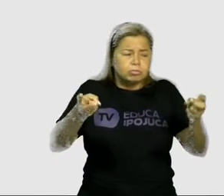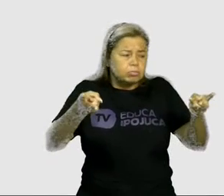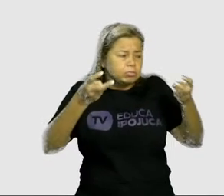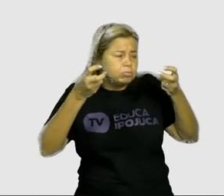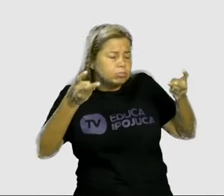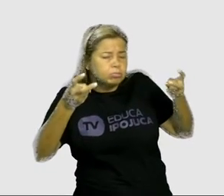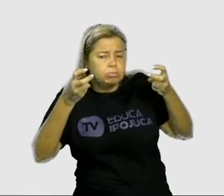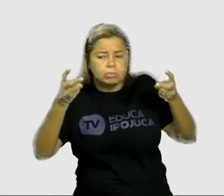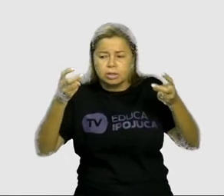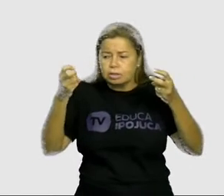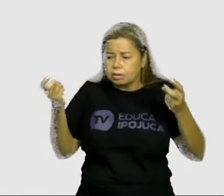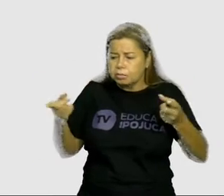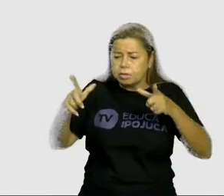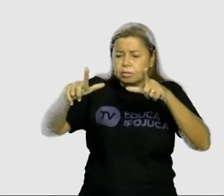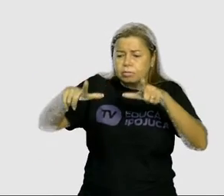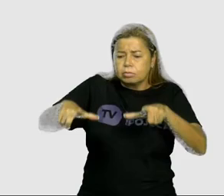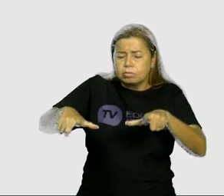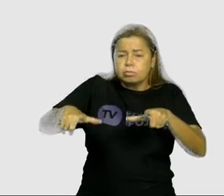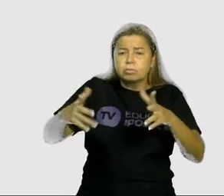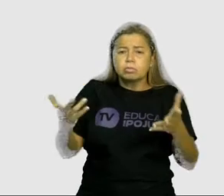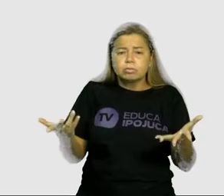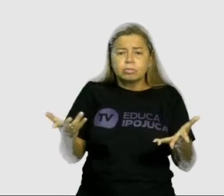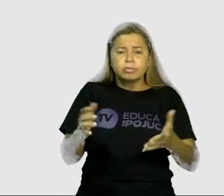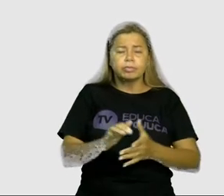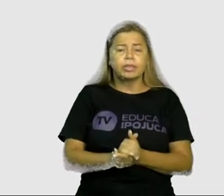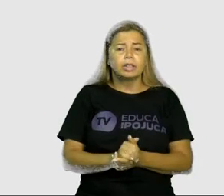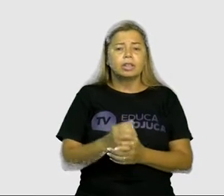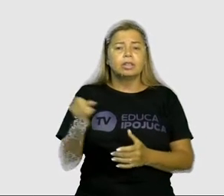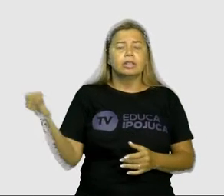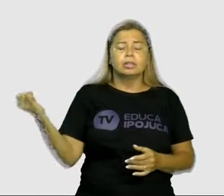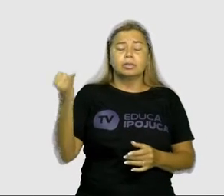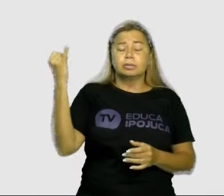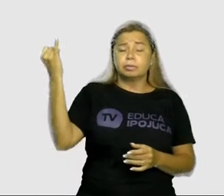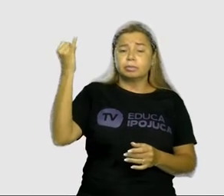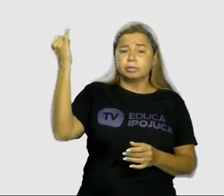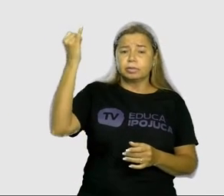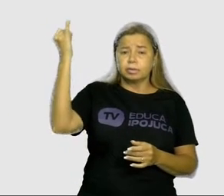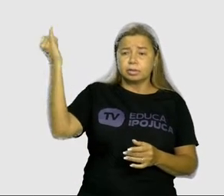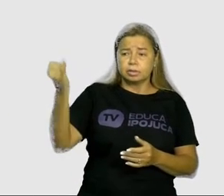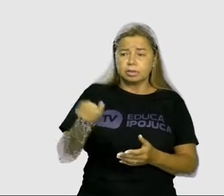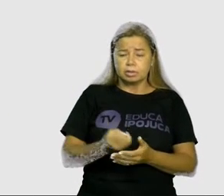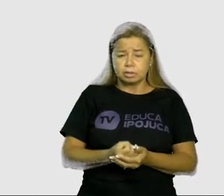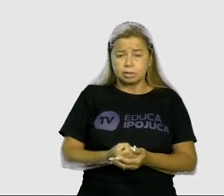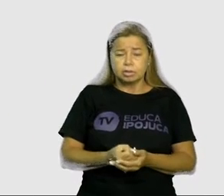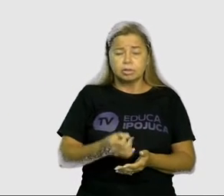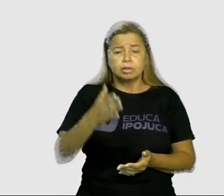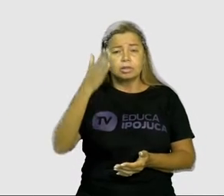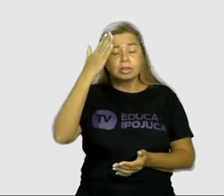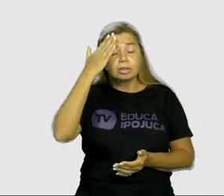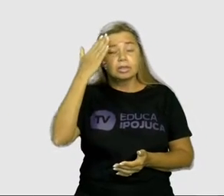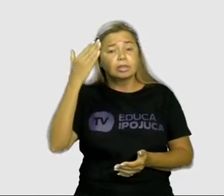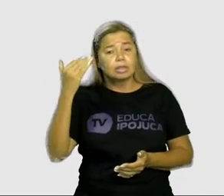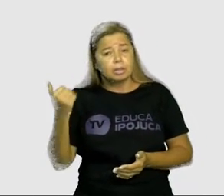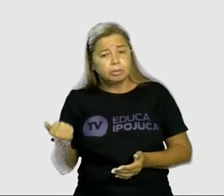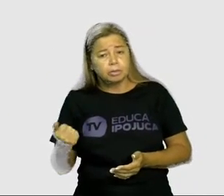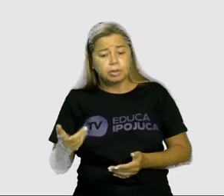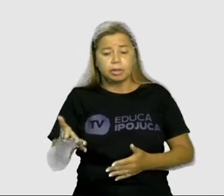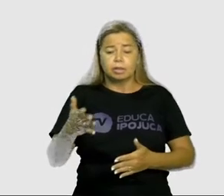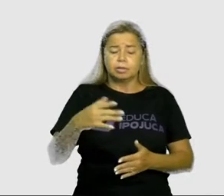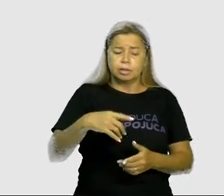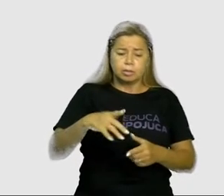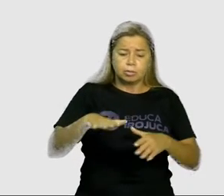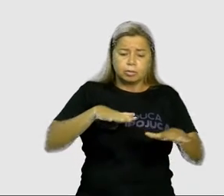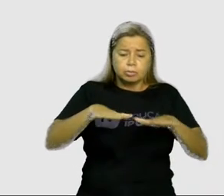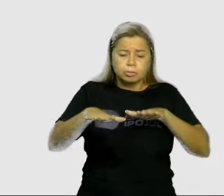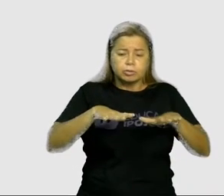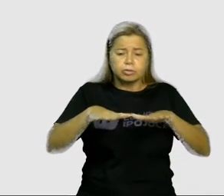a sua posição final. É importante lembrarmos que quando deslocamos o nosso corpo